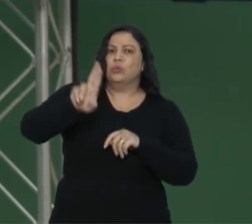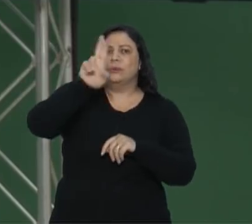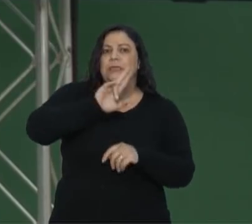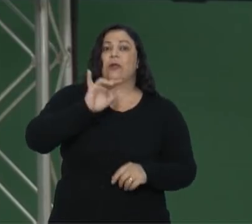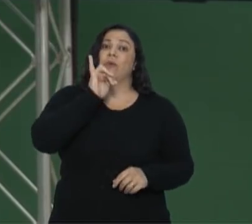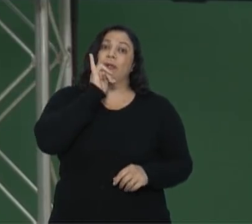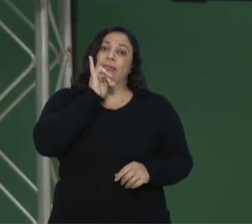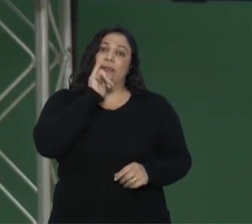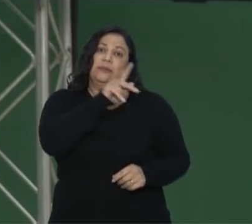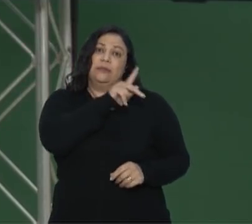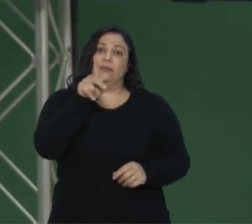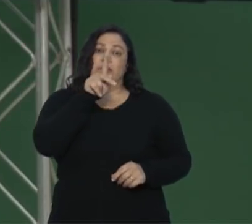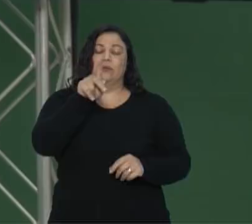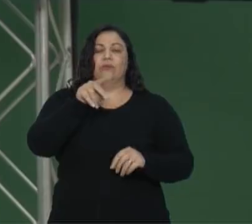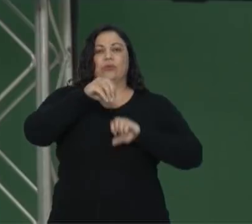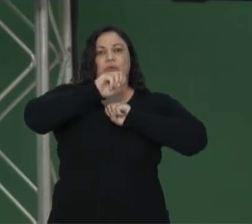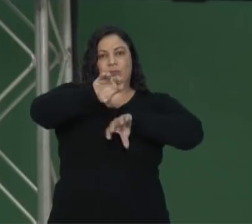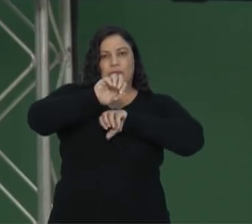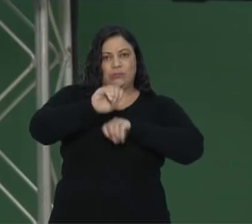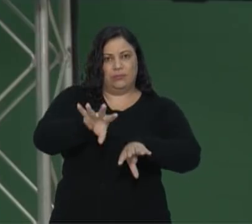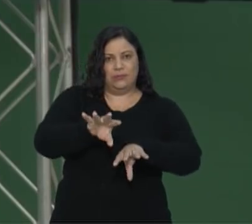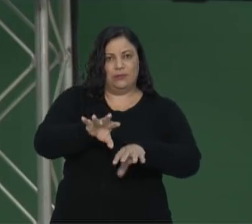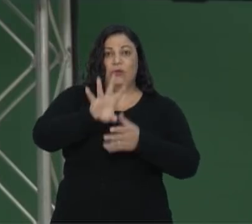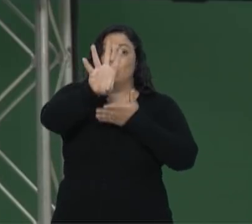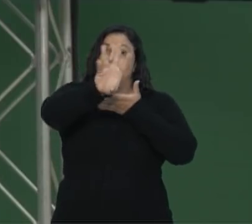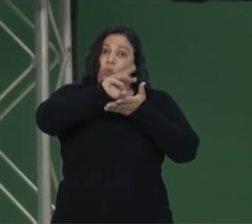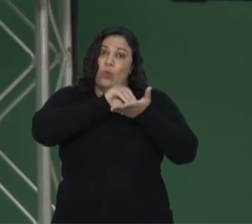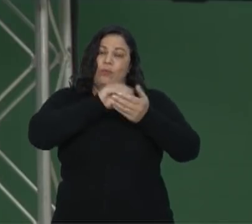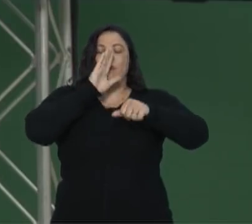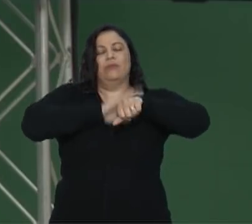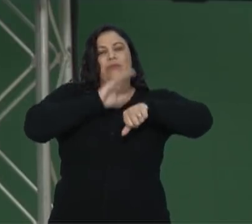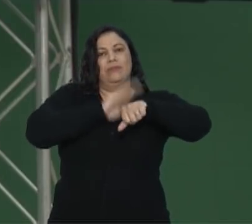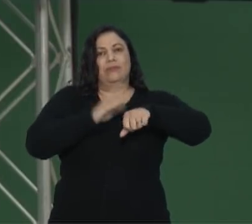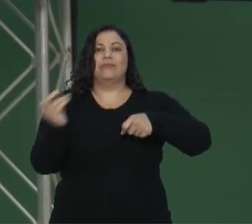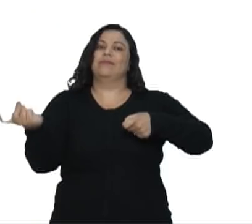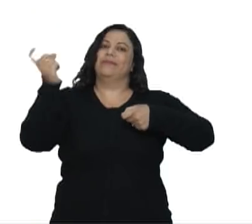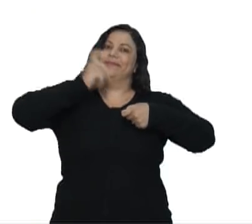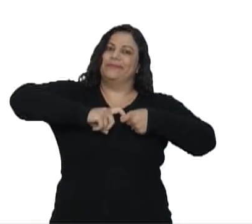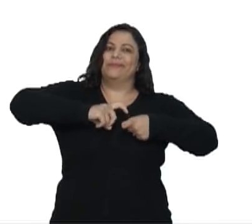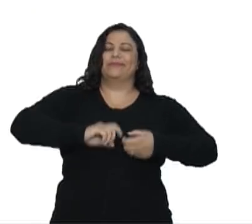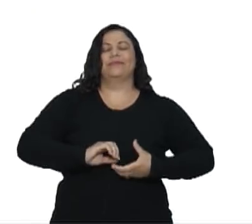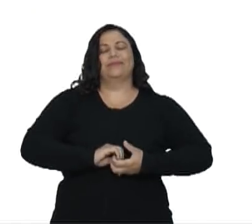hoje. Então, copia no seu caderno, eu vou dar um tempinho e daqui a pouco eu volto.